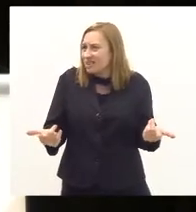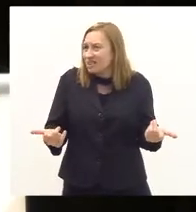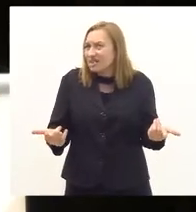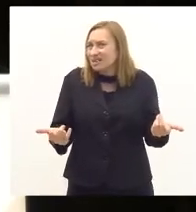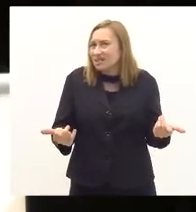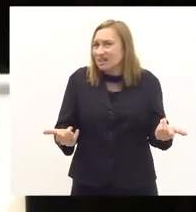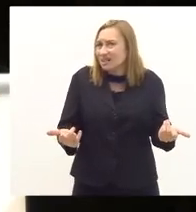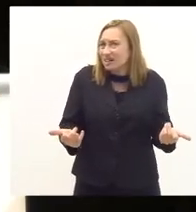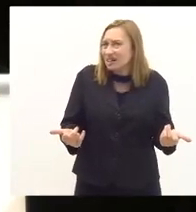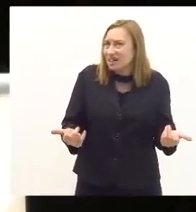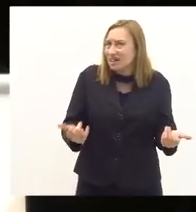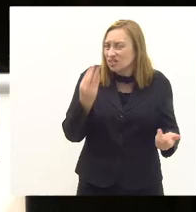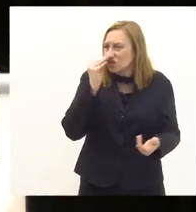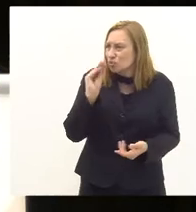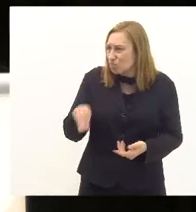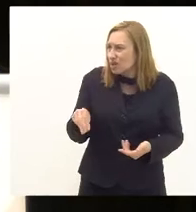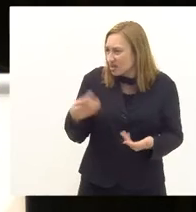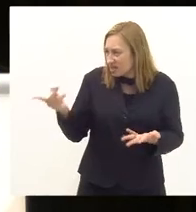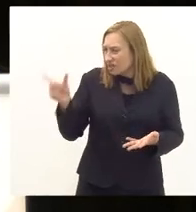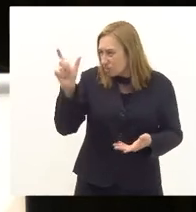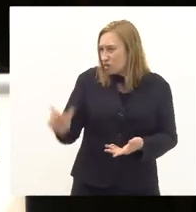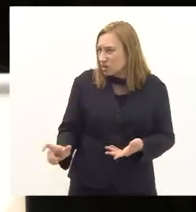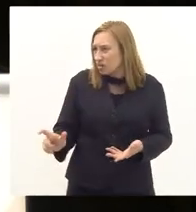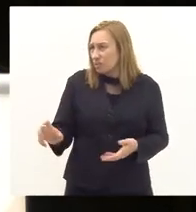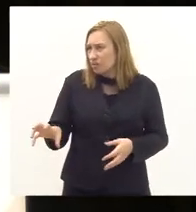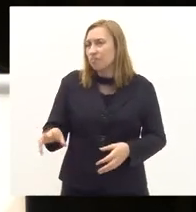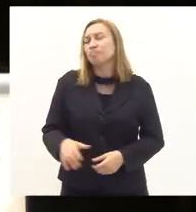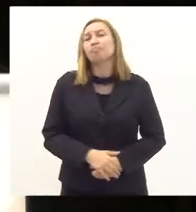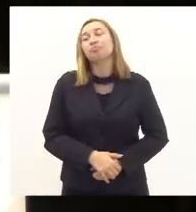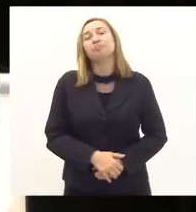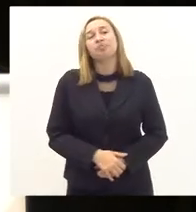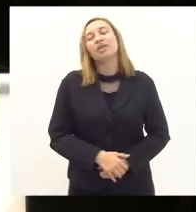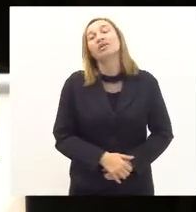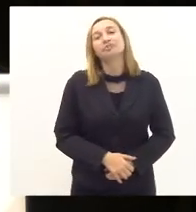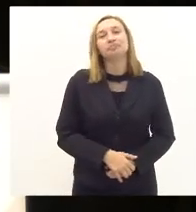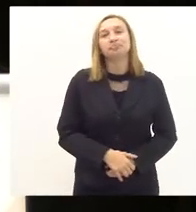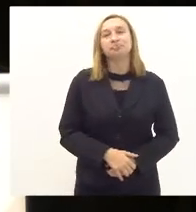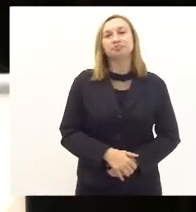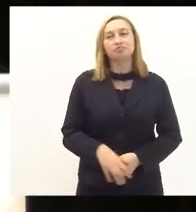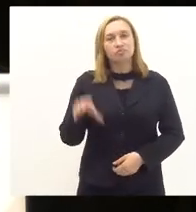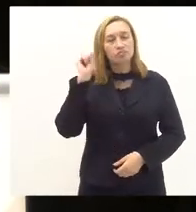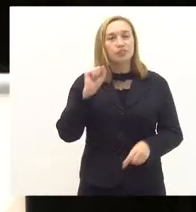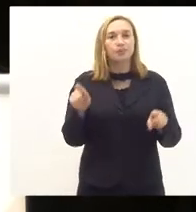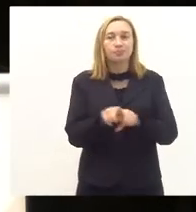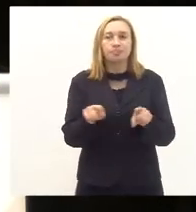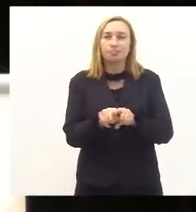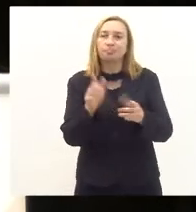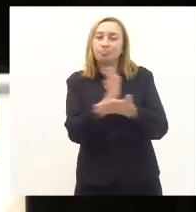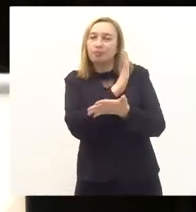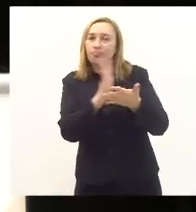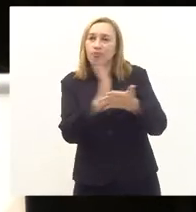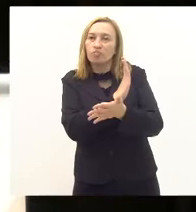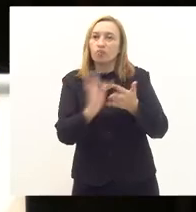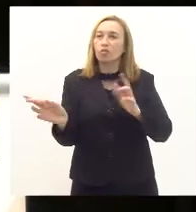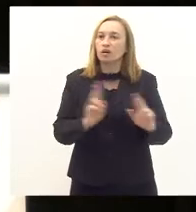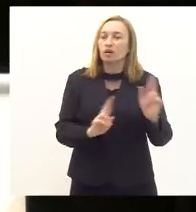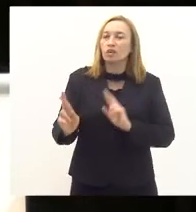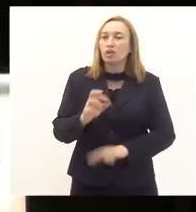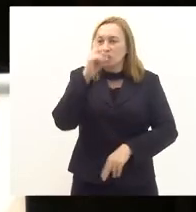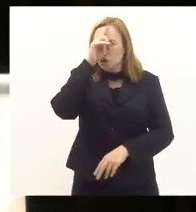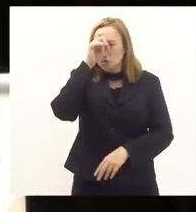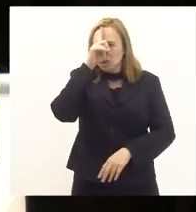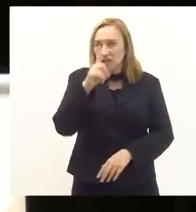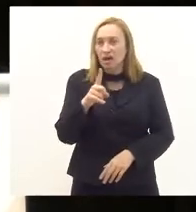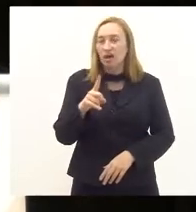sua integridade de ser, de ser. É, eu ouvi aqui algumas questões em relação ao Hospital Universitário